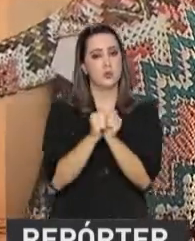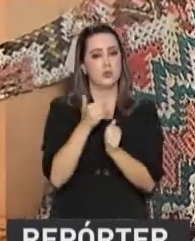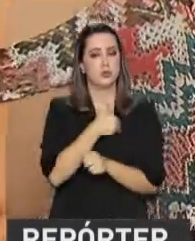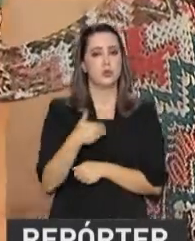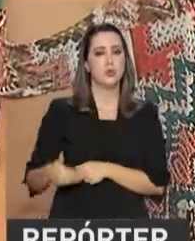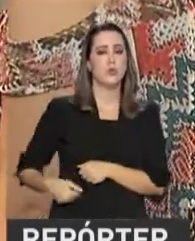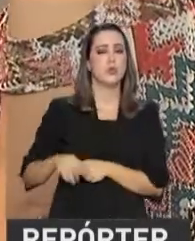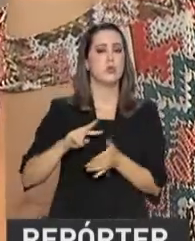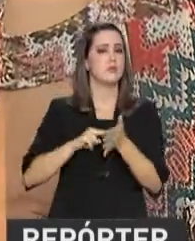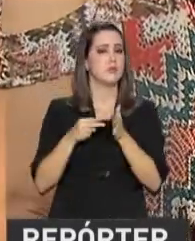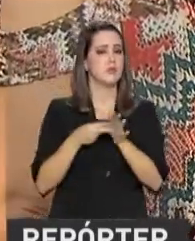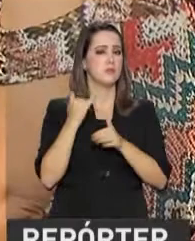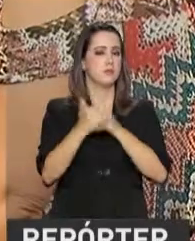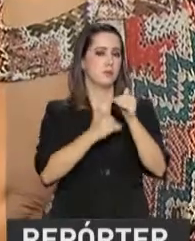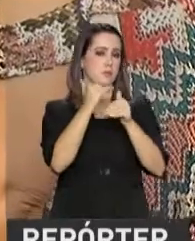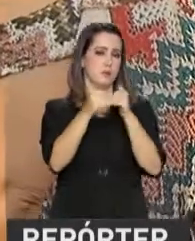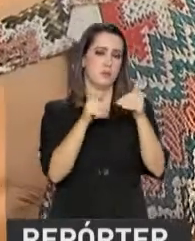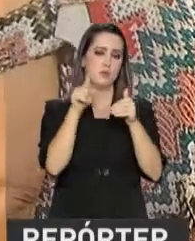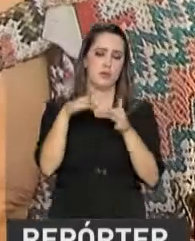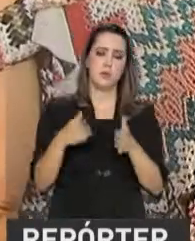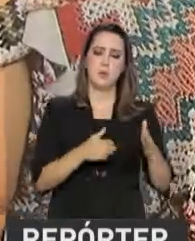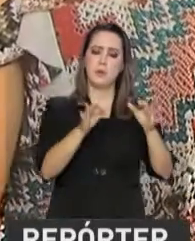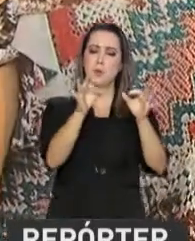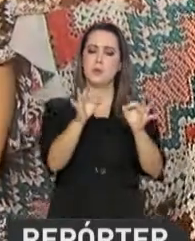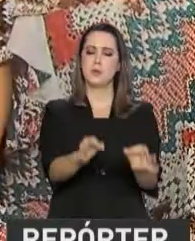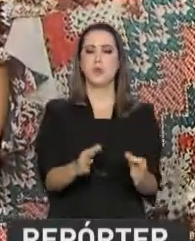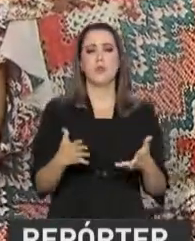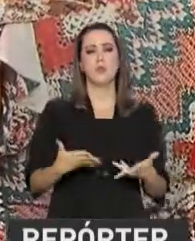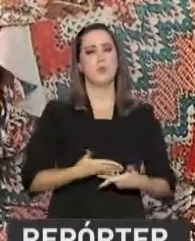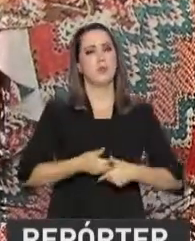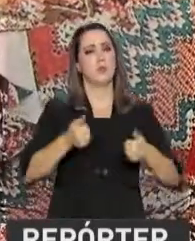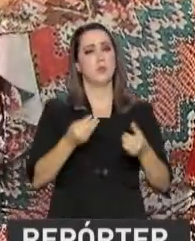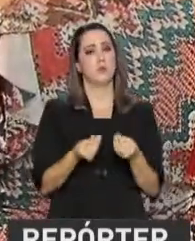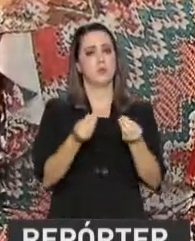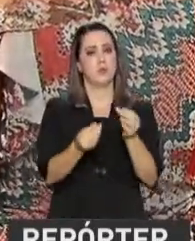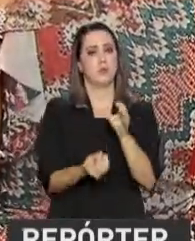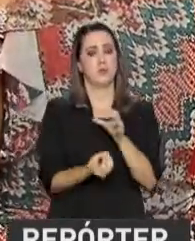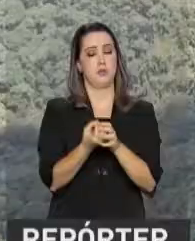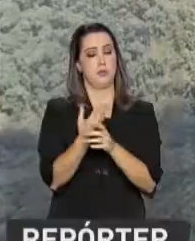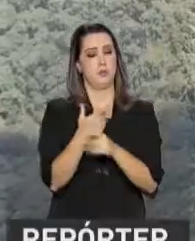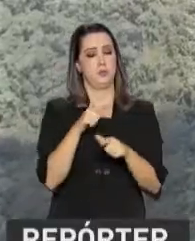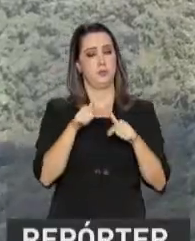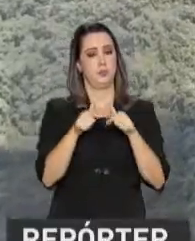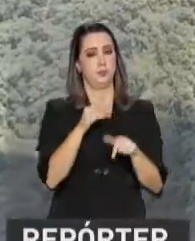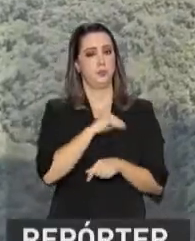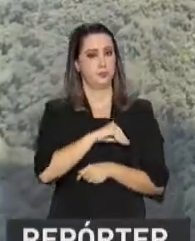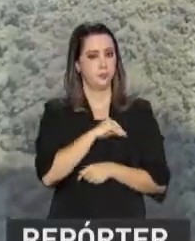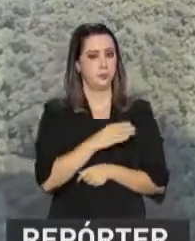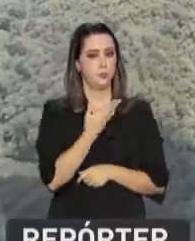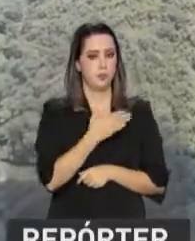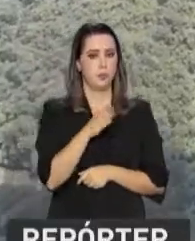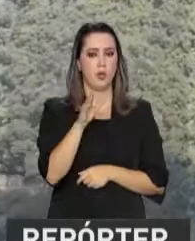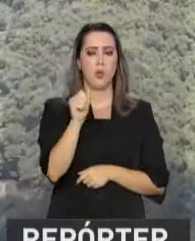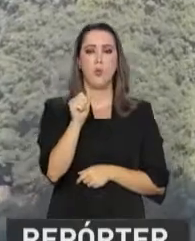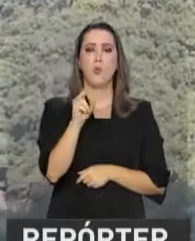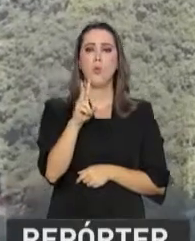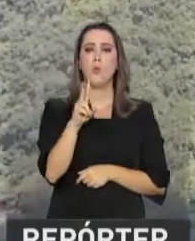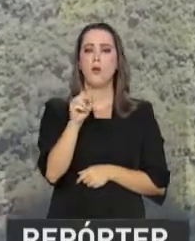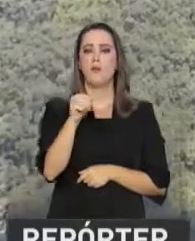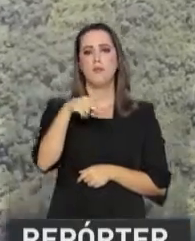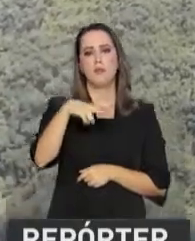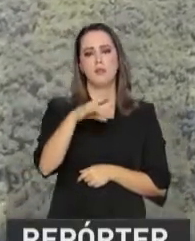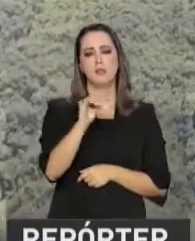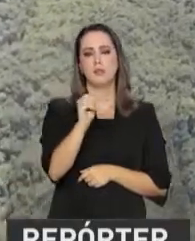o crescimento é o melhor caminho para que nós possamos garantir emprego e renda ao trabalhador brasileiro. O Avançar Parcerias tem hoje